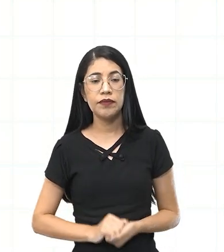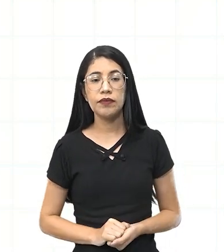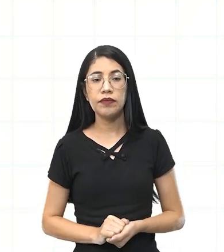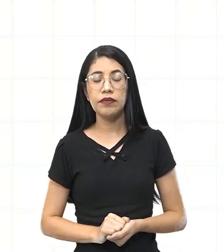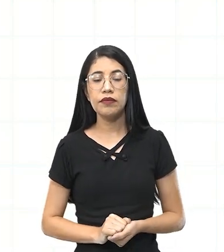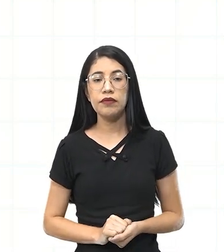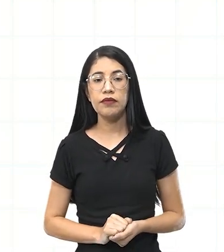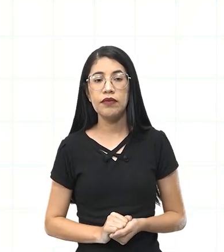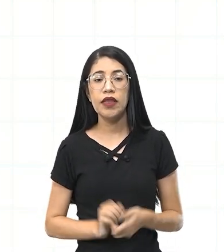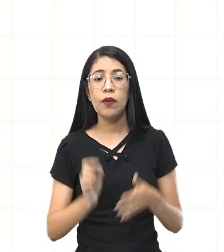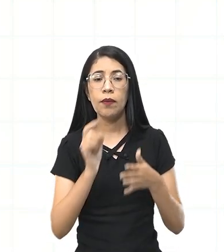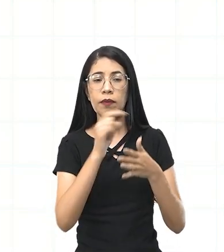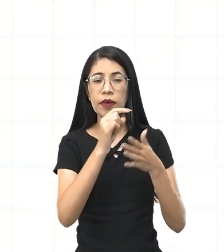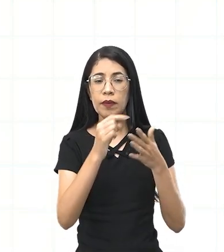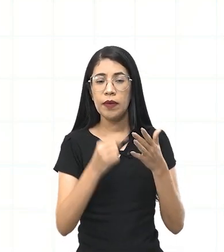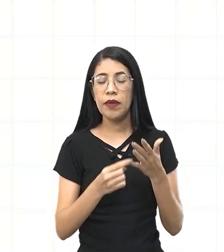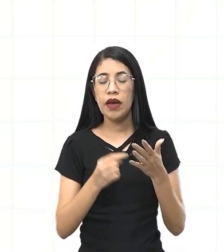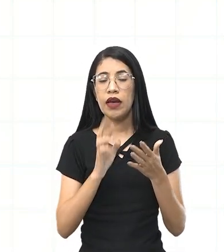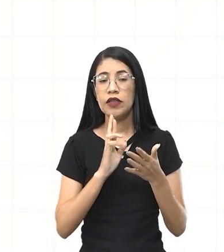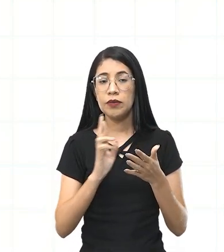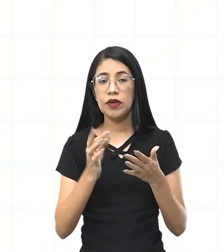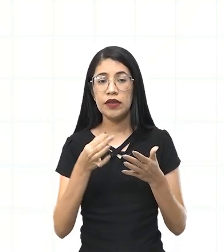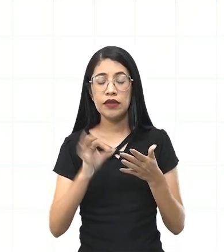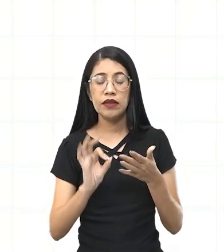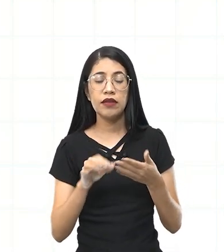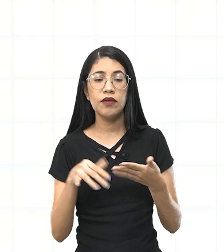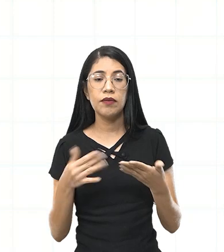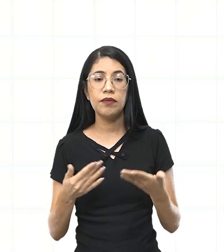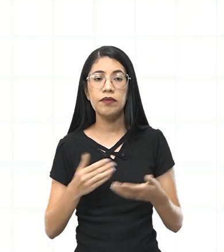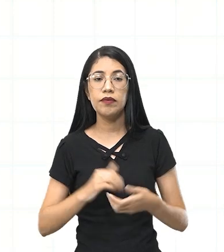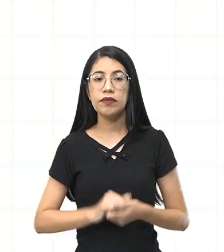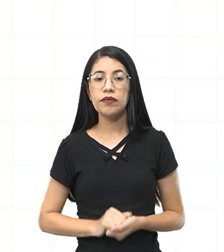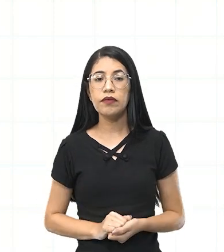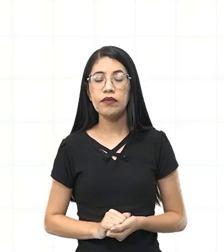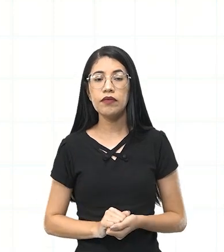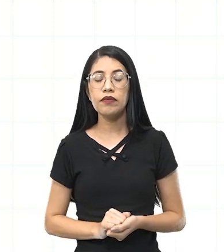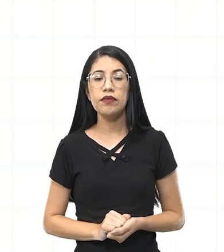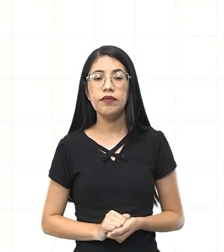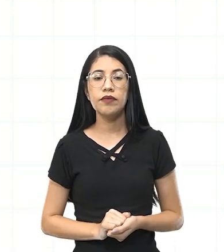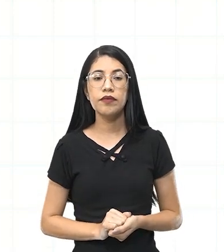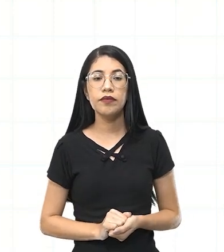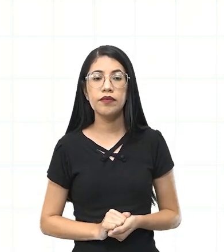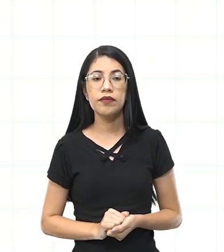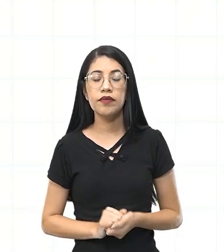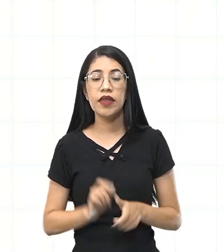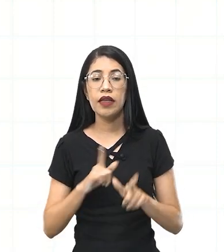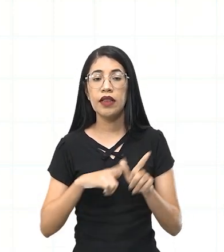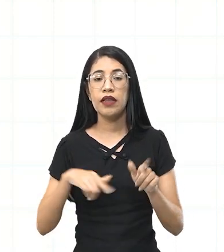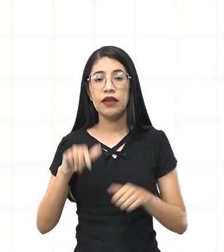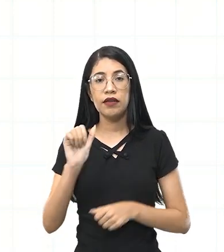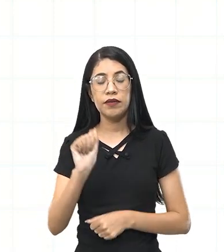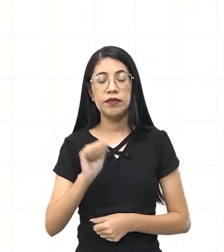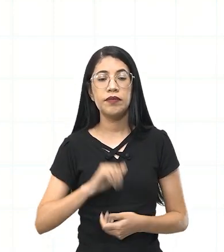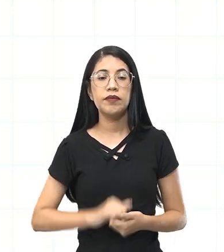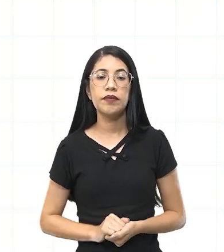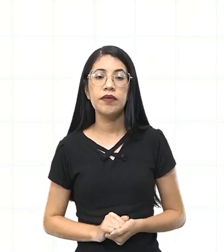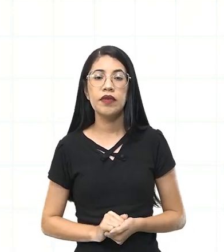Na verdade, qual é a opinião que aparece lá no nosso texto. Então, olha só. Letra A,